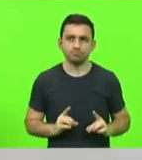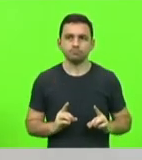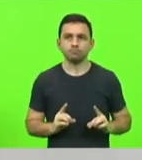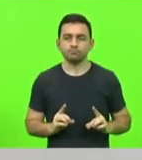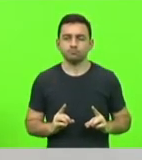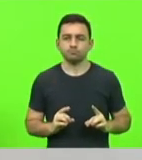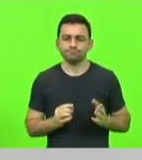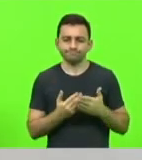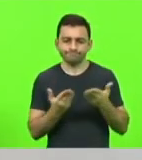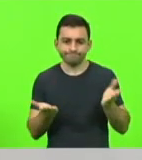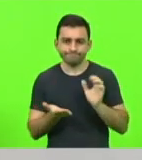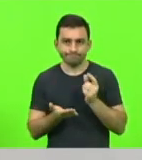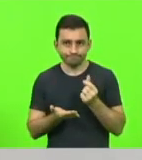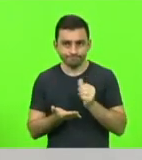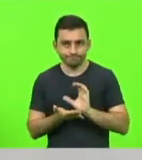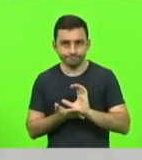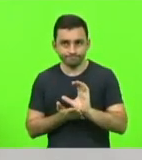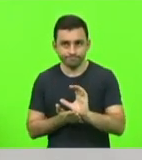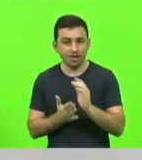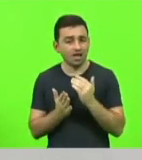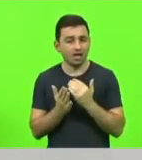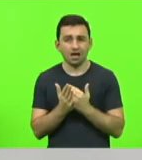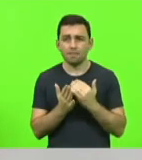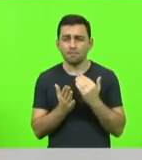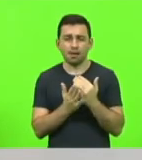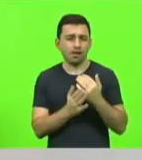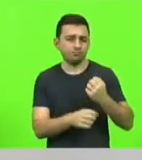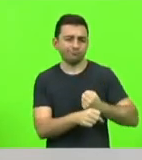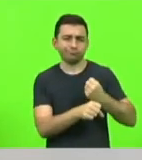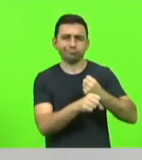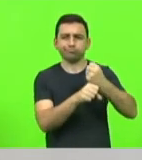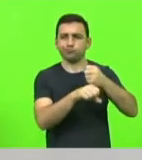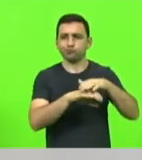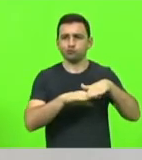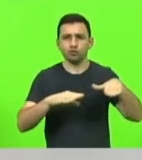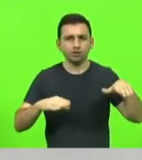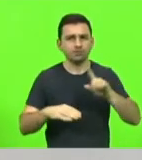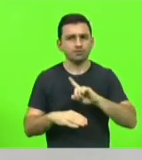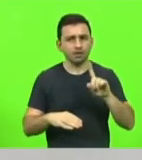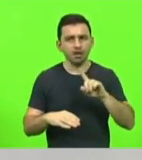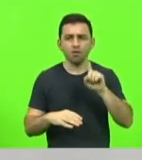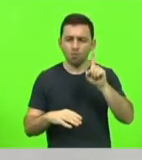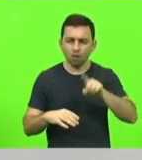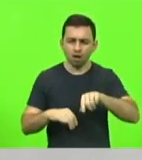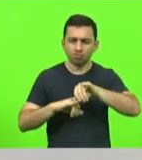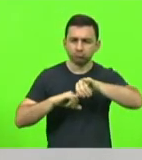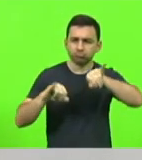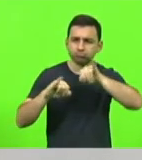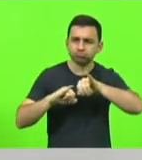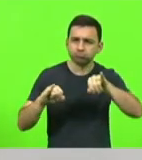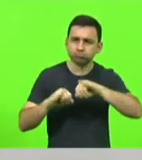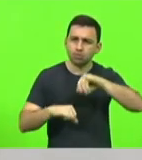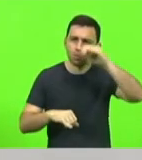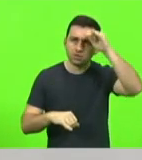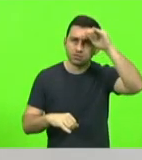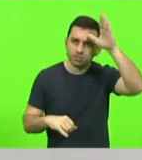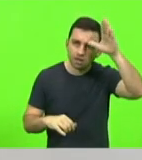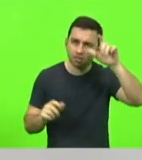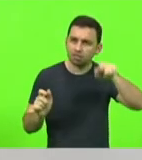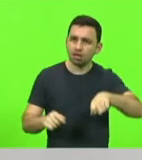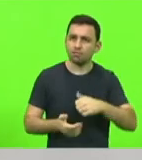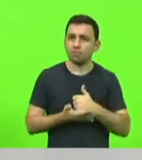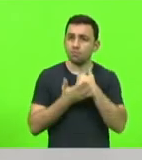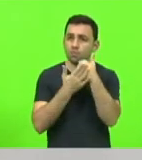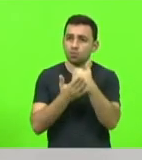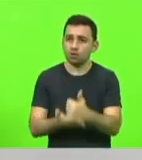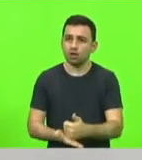Estes investimentos vão muito além das obras físicas. É propagar o conhecimento, é apoiar e reafirmar